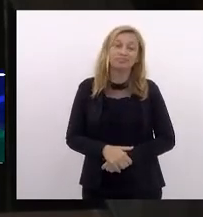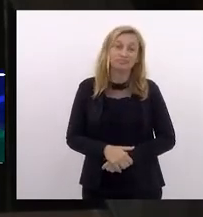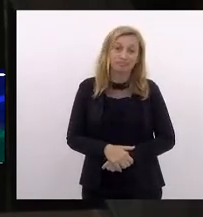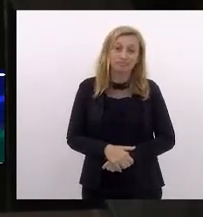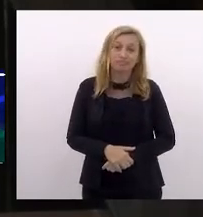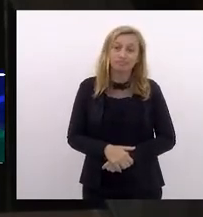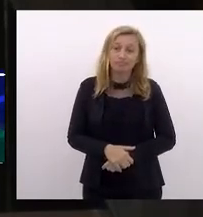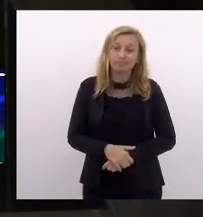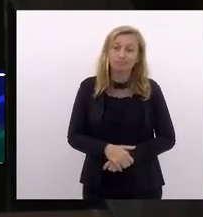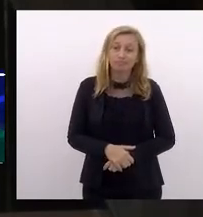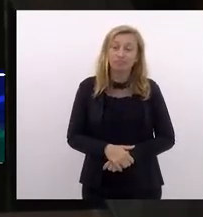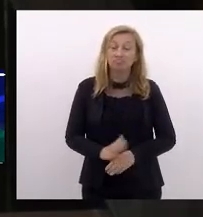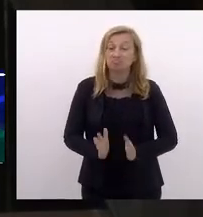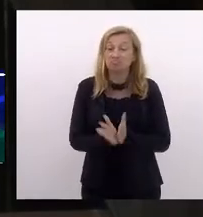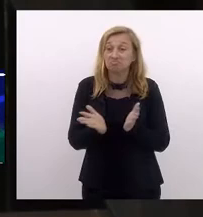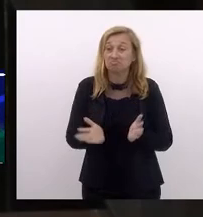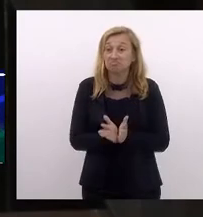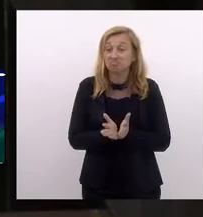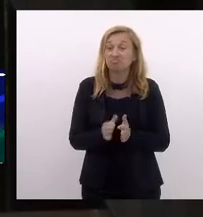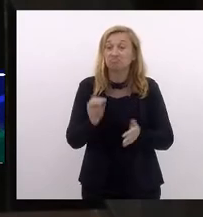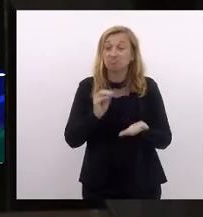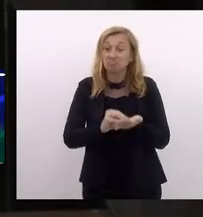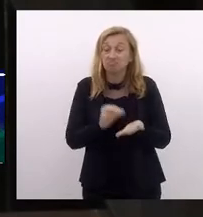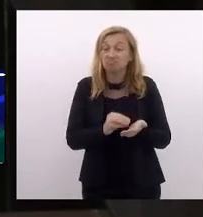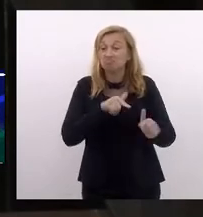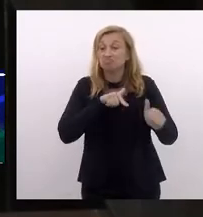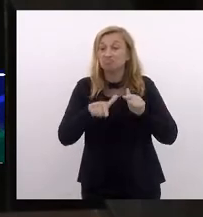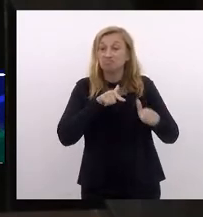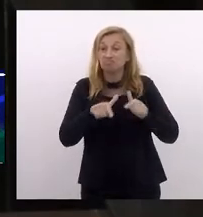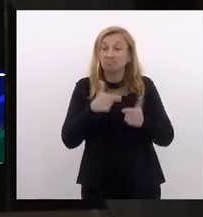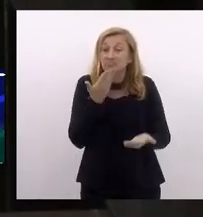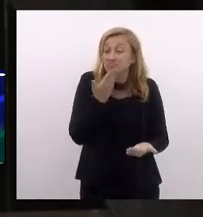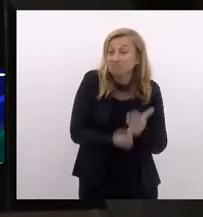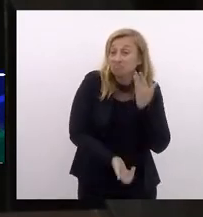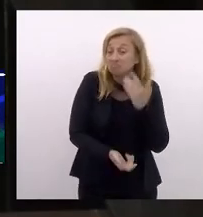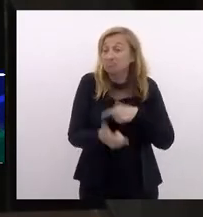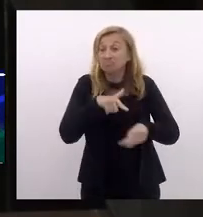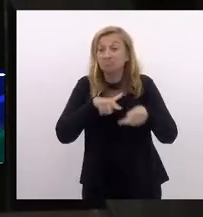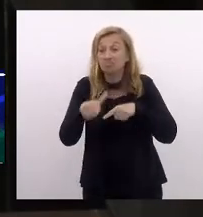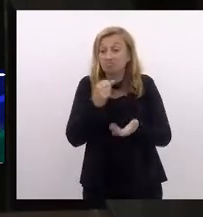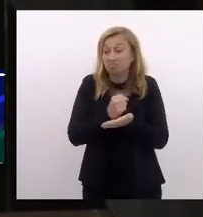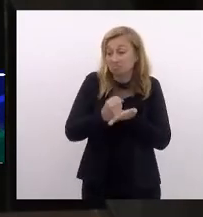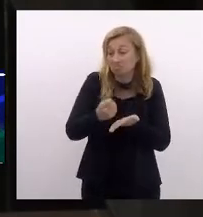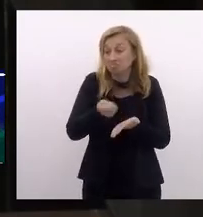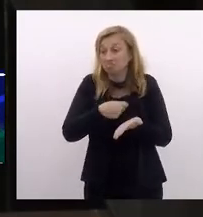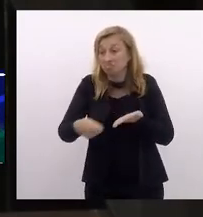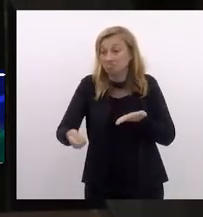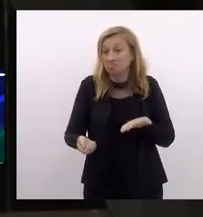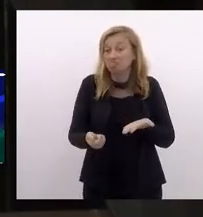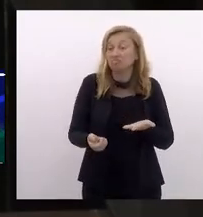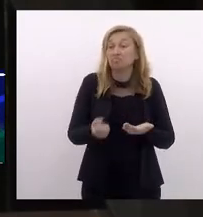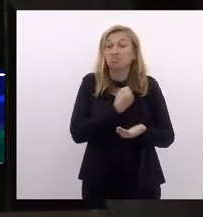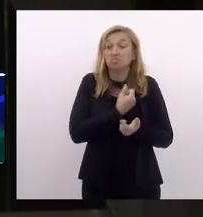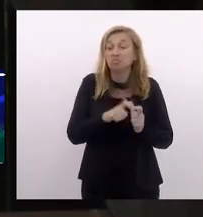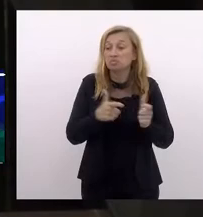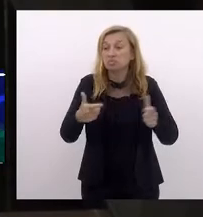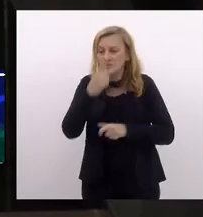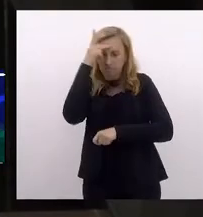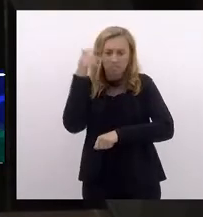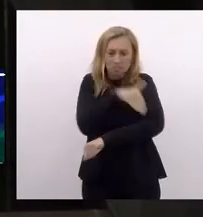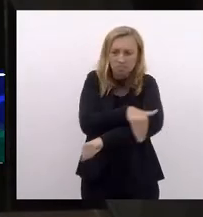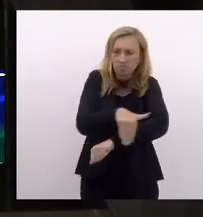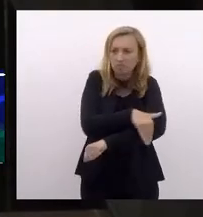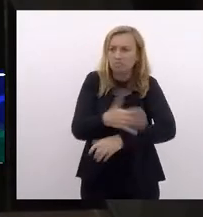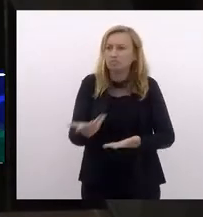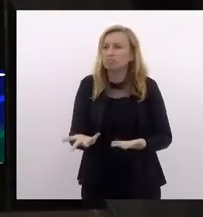os rankings de empobrecimento de desemprego né perda de postos de trabalho com carteira assinada aumenta a população em situação de